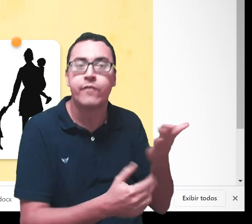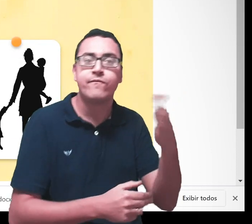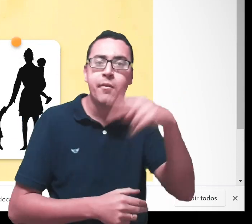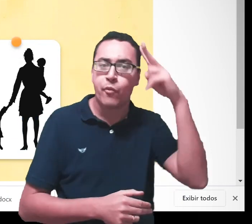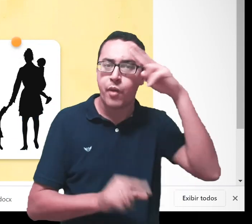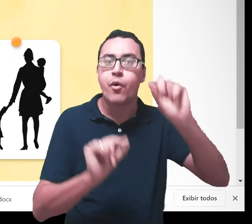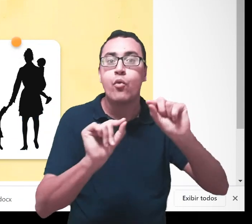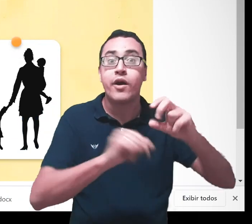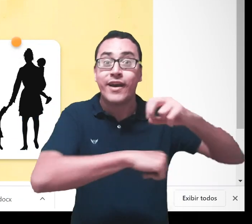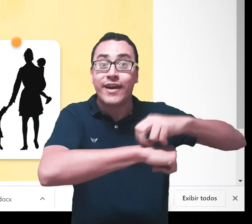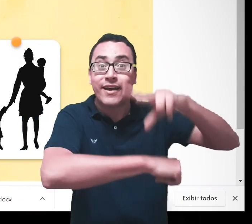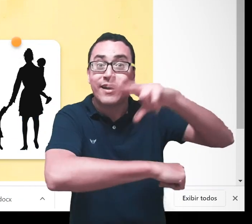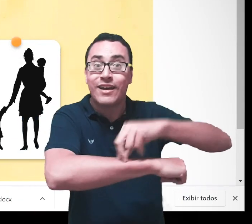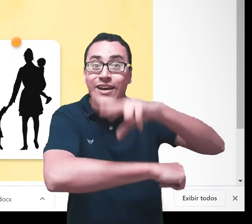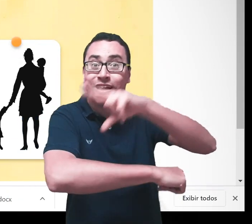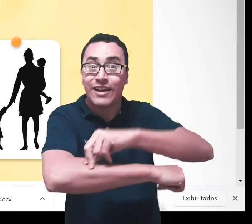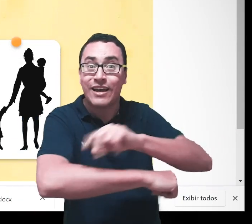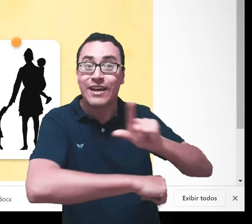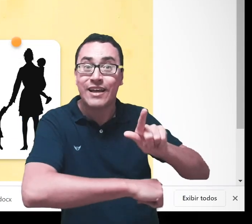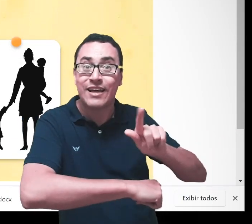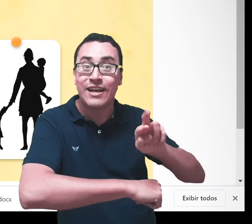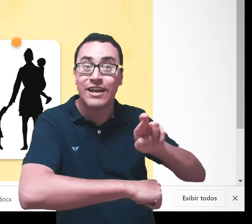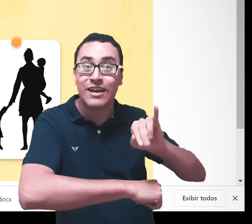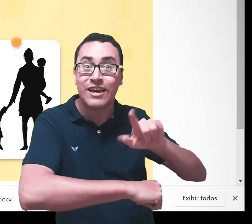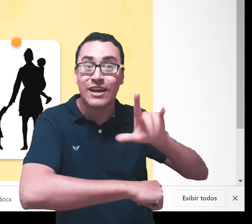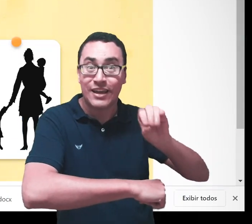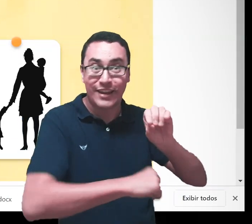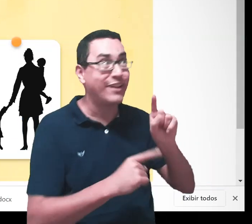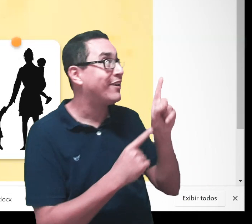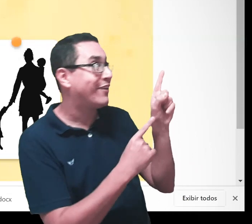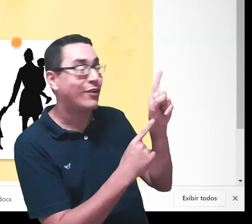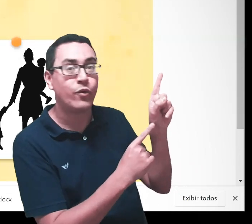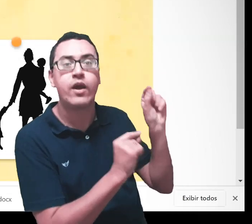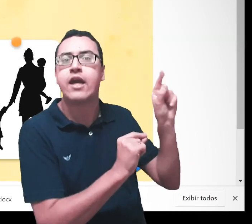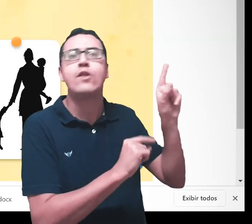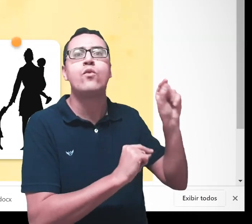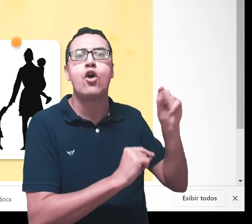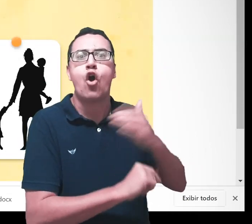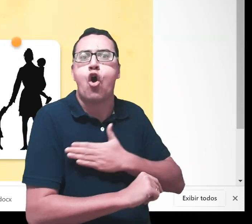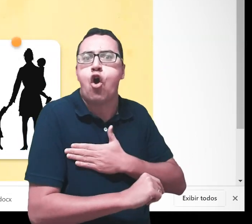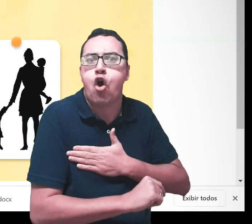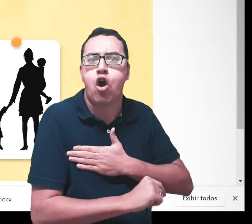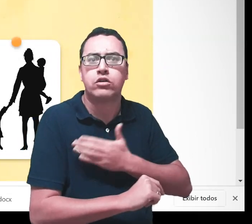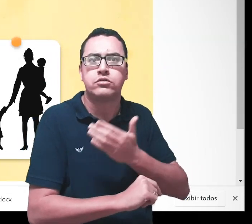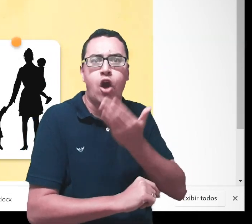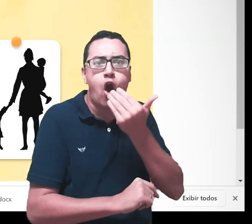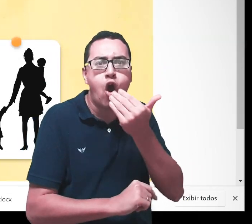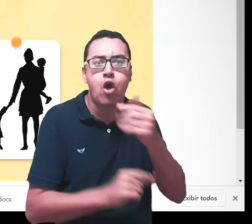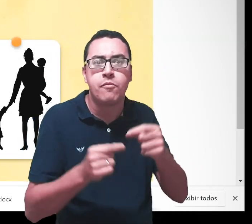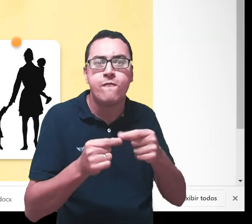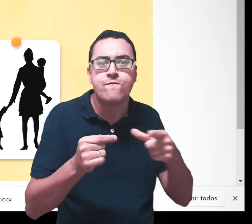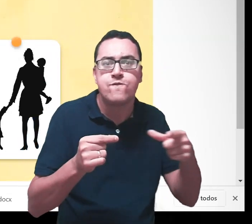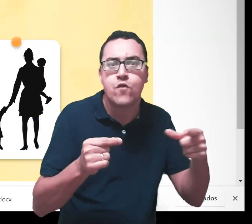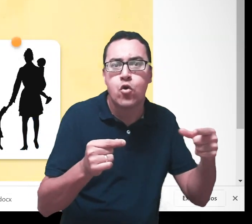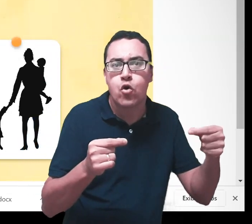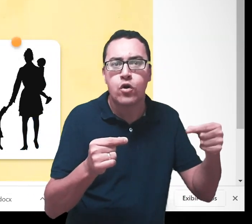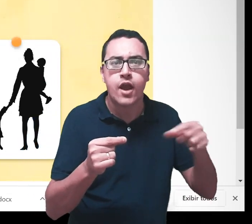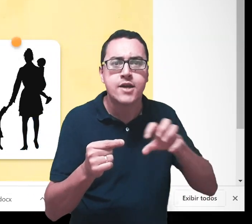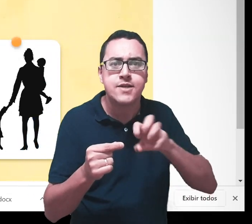lembrar? O nosso grilo aqui, eu falei que ele gosta de comer folhas, não é